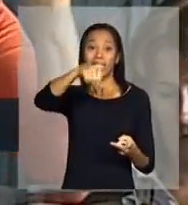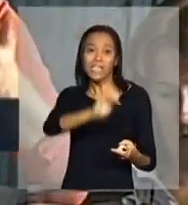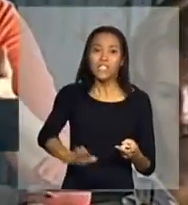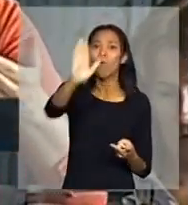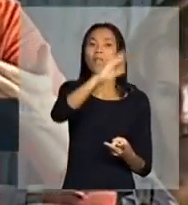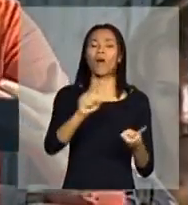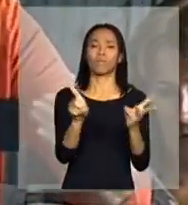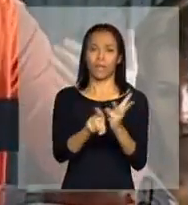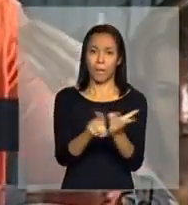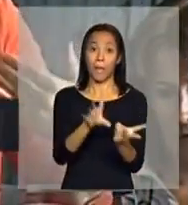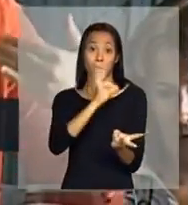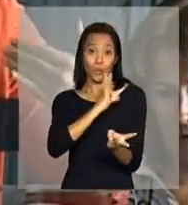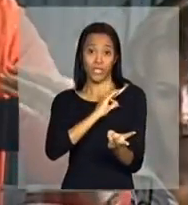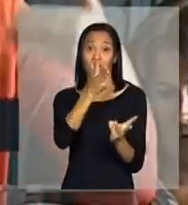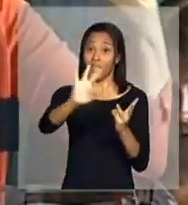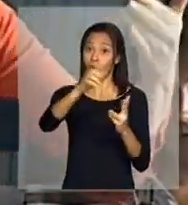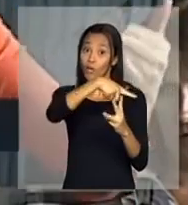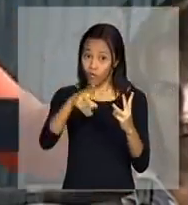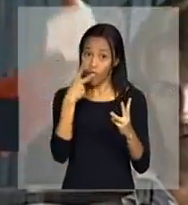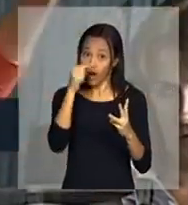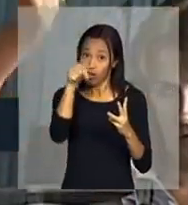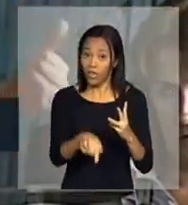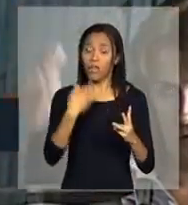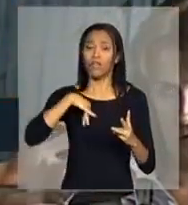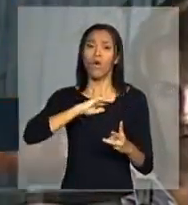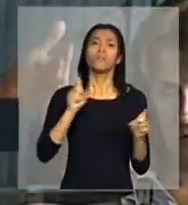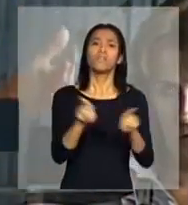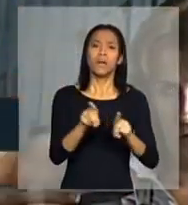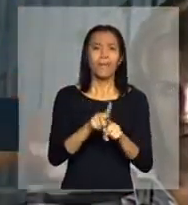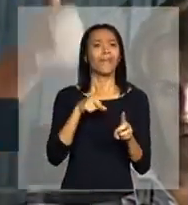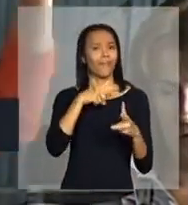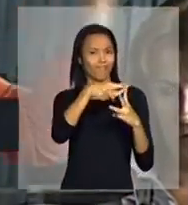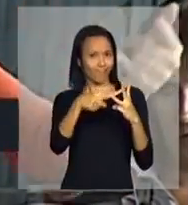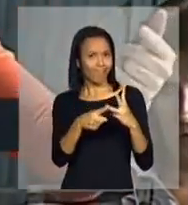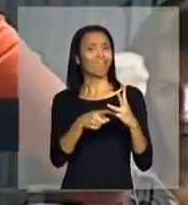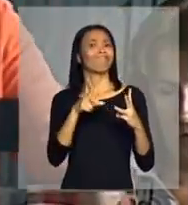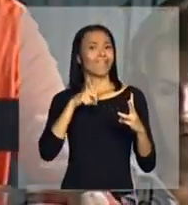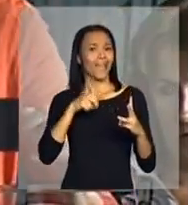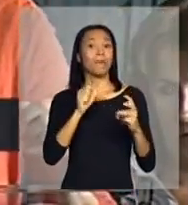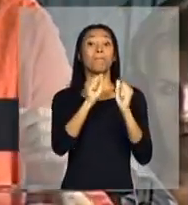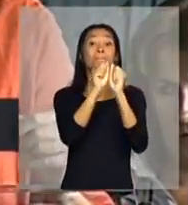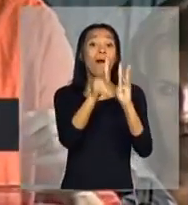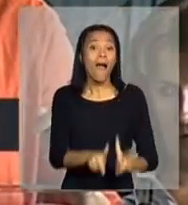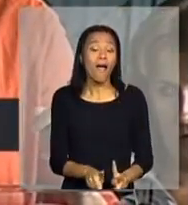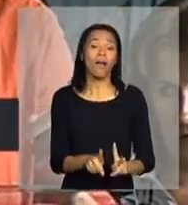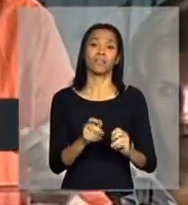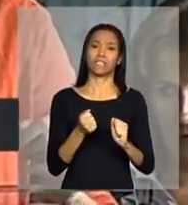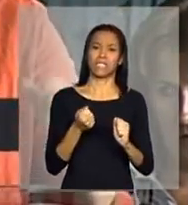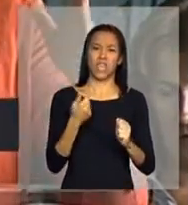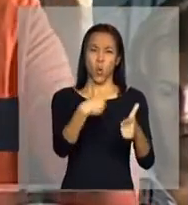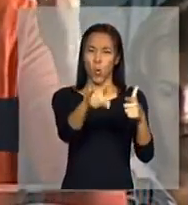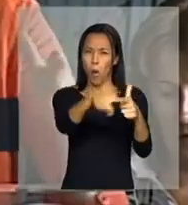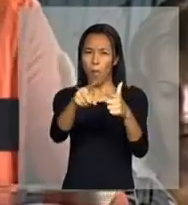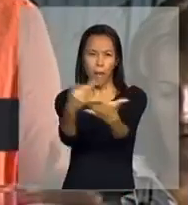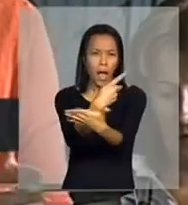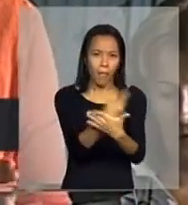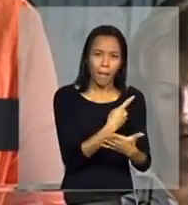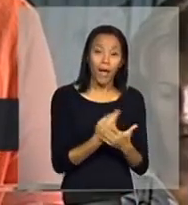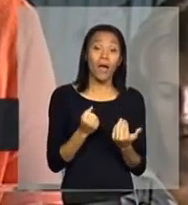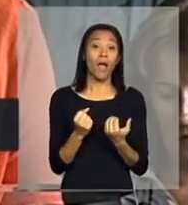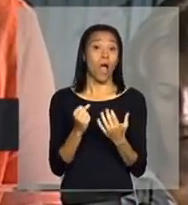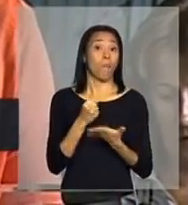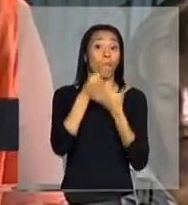que aqui foram citadas e que nós precisamos dizer que também cumprem um papel para a paz, para o enfrentamento das ameaças e nos momentos